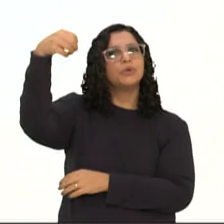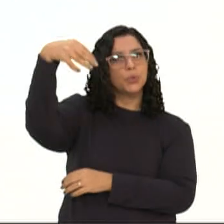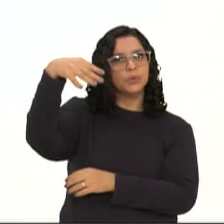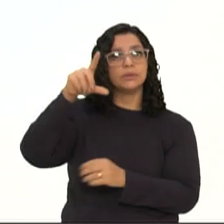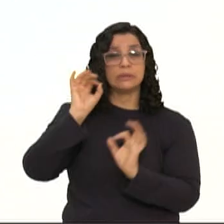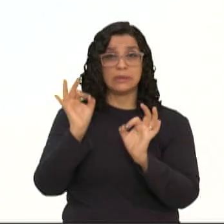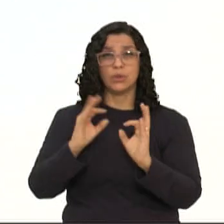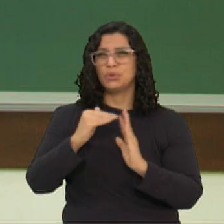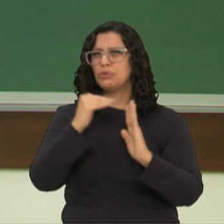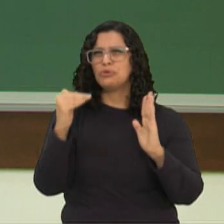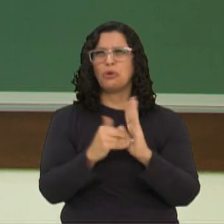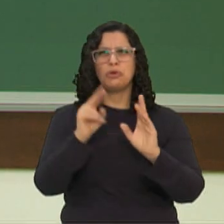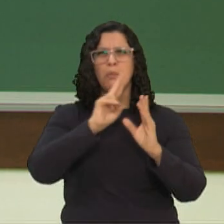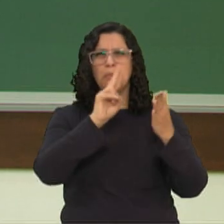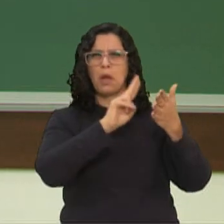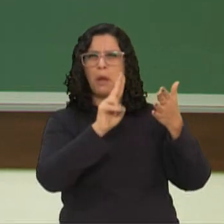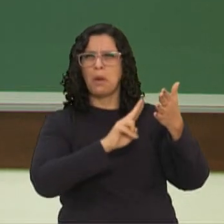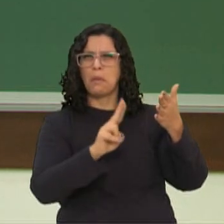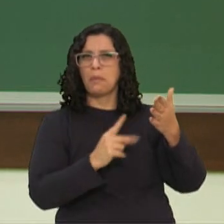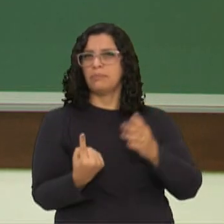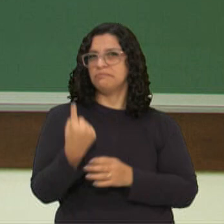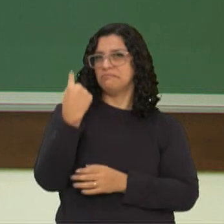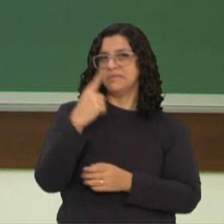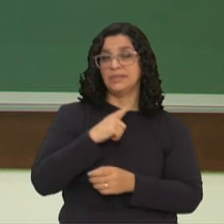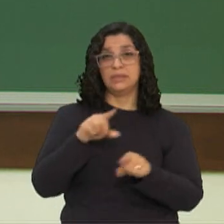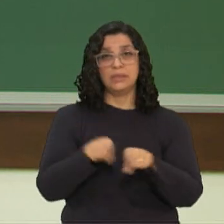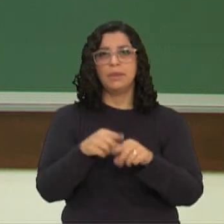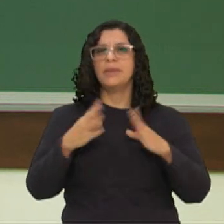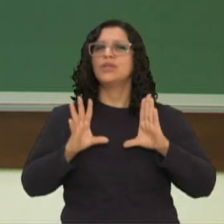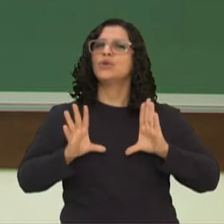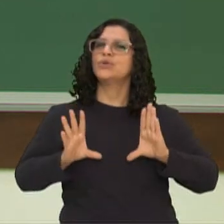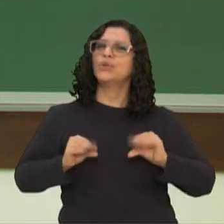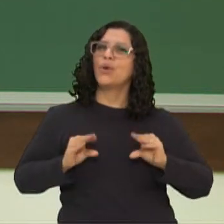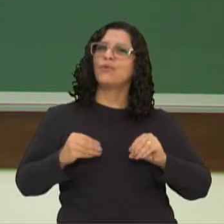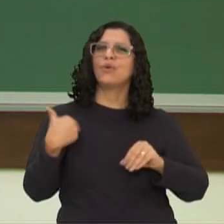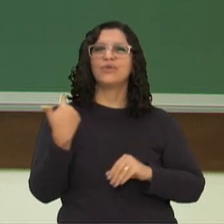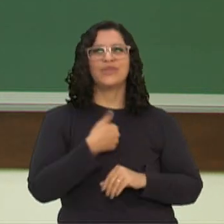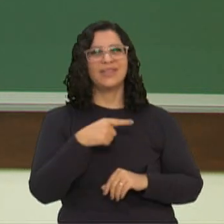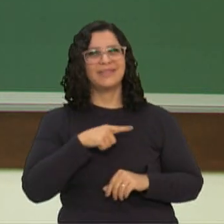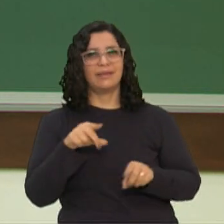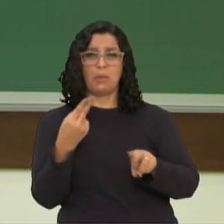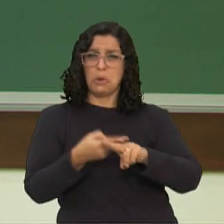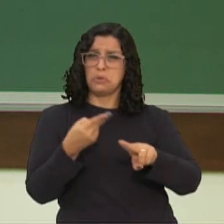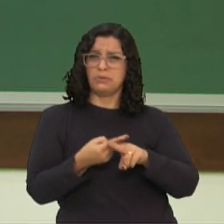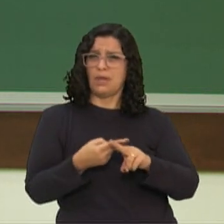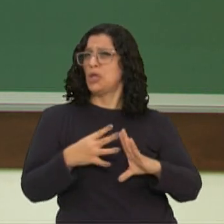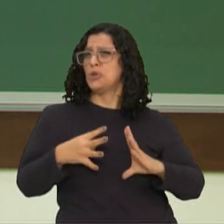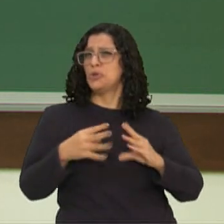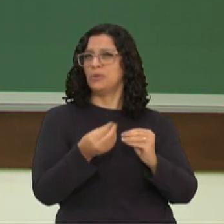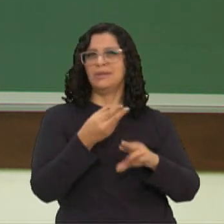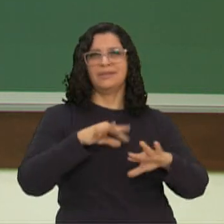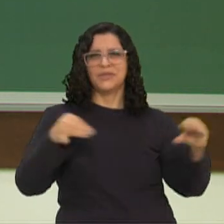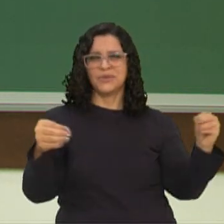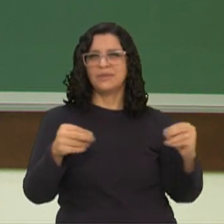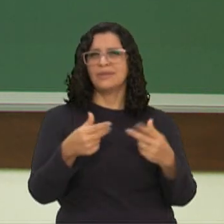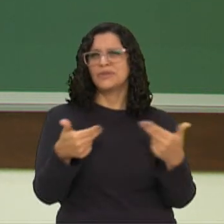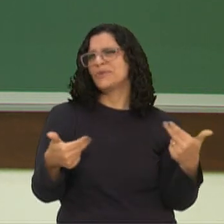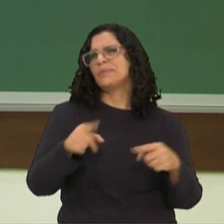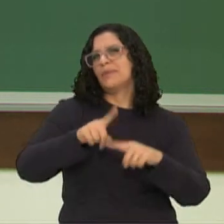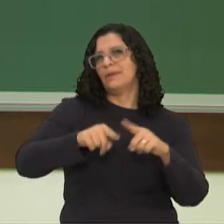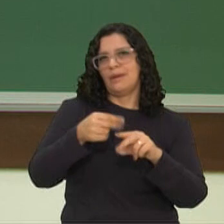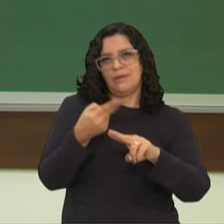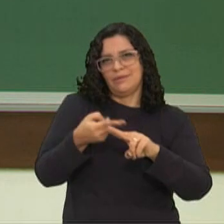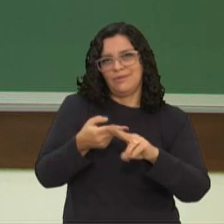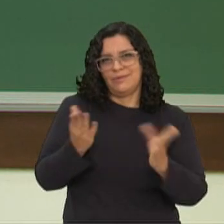Bom, tudo isso traz um certo conforto, né, para a gente no uso desses equipamentos aí,